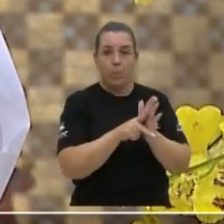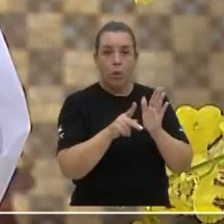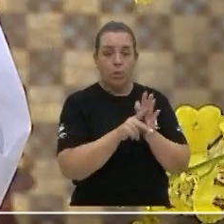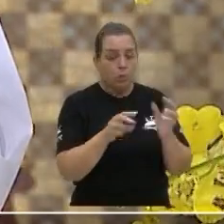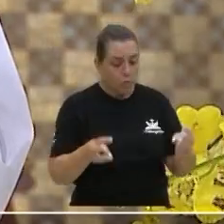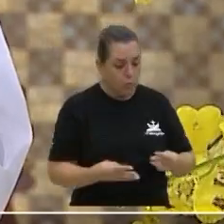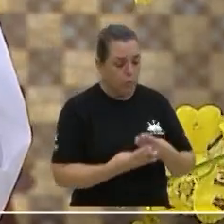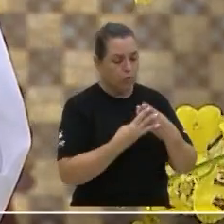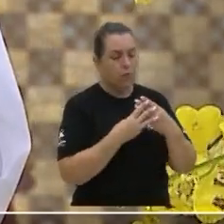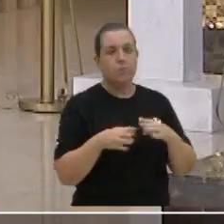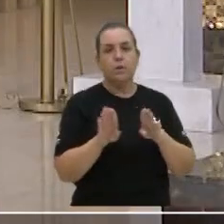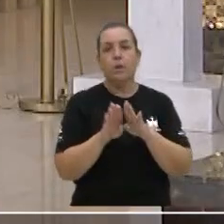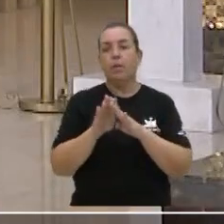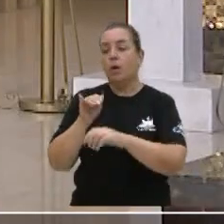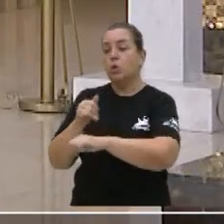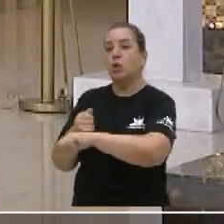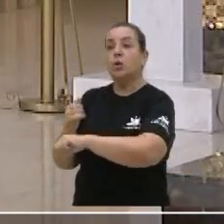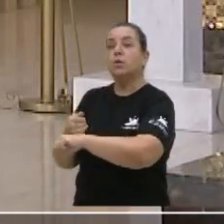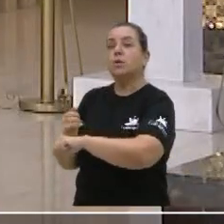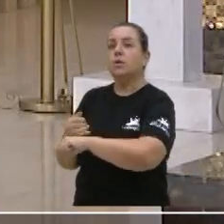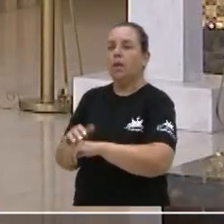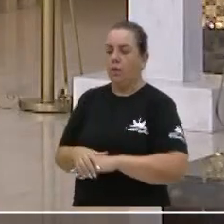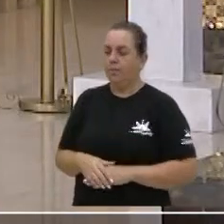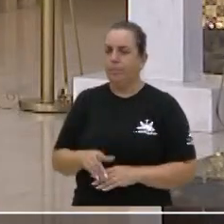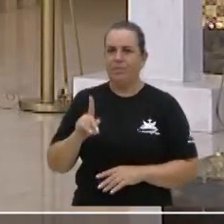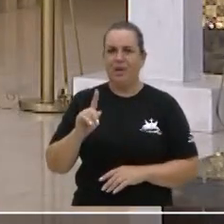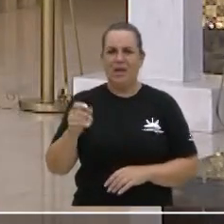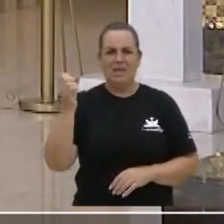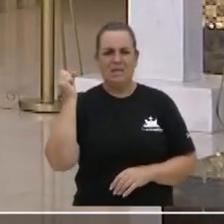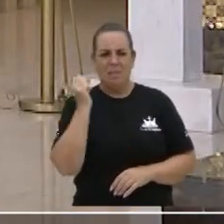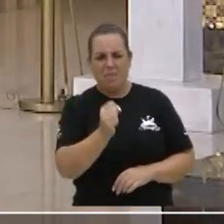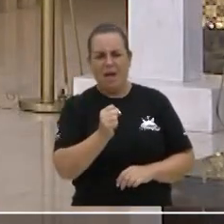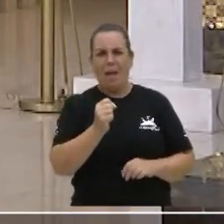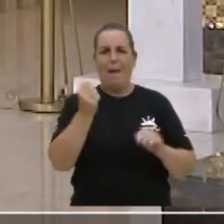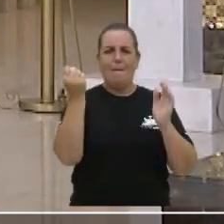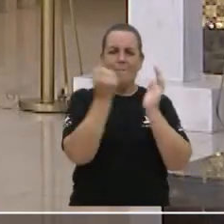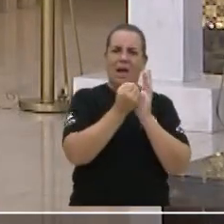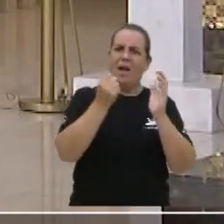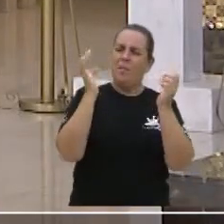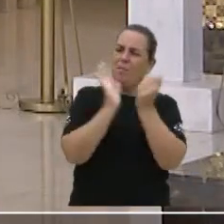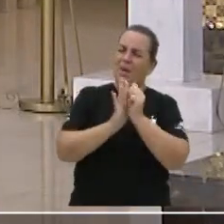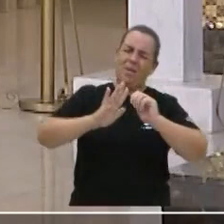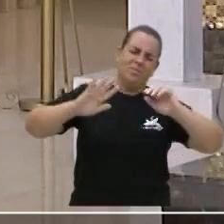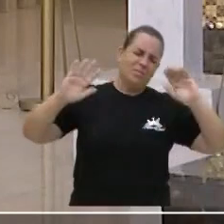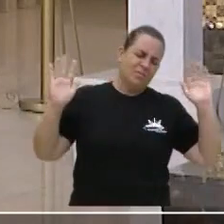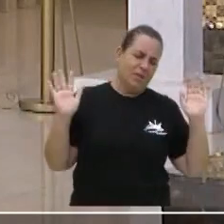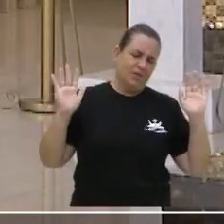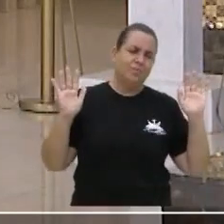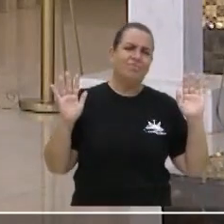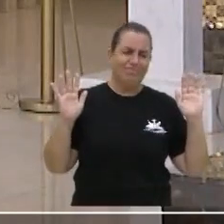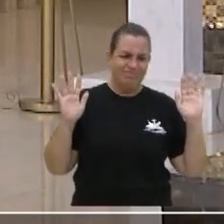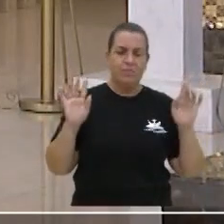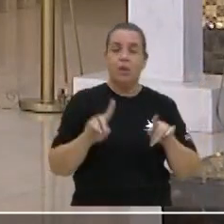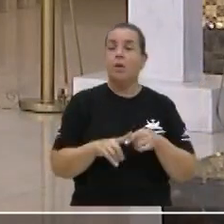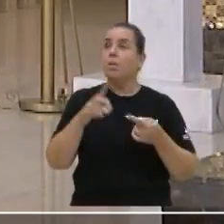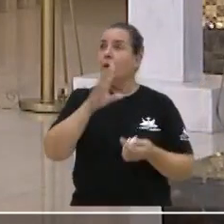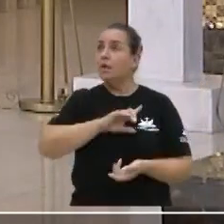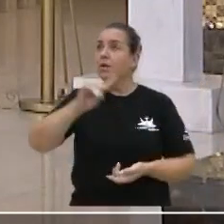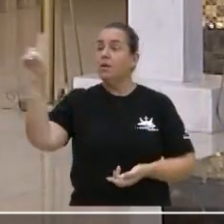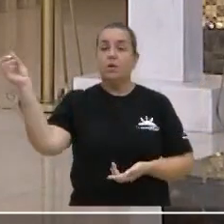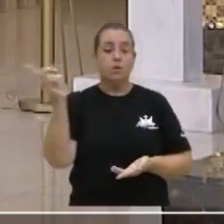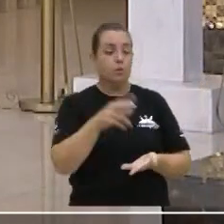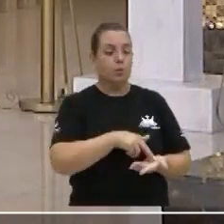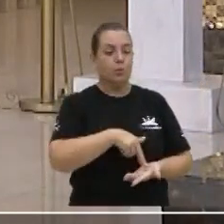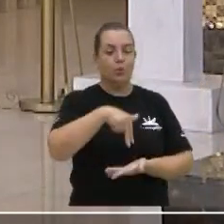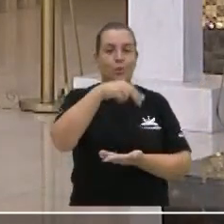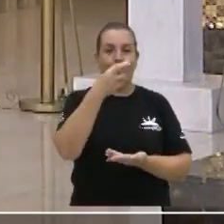em Jerusalém. Eles o mataram, pregando-o numa cruz, mas Deus o ressuscitou